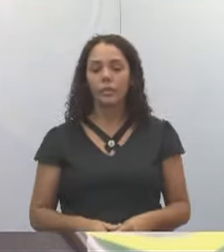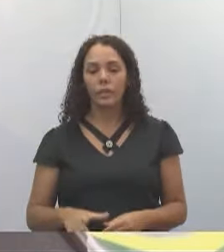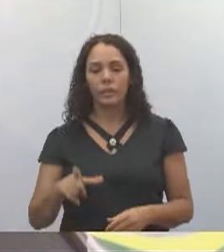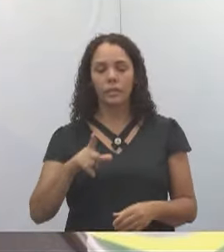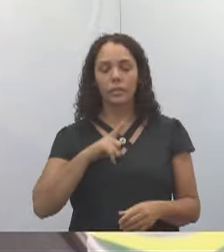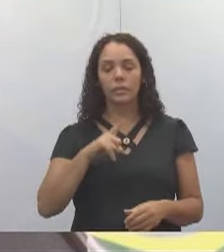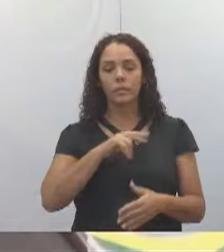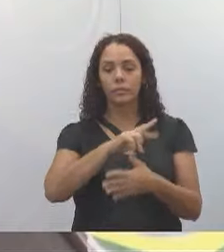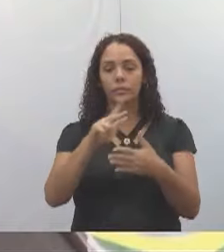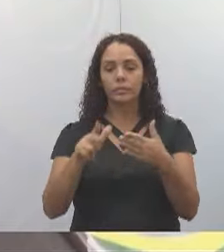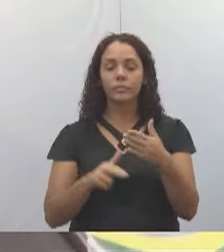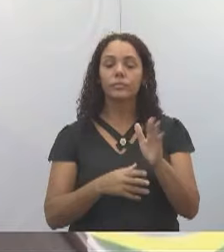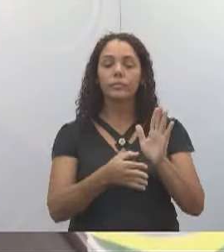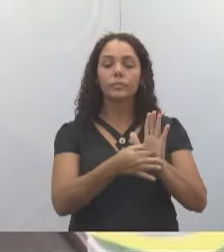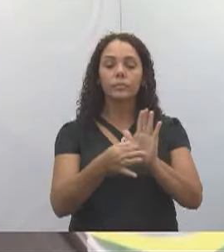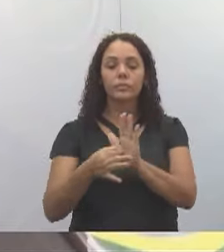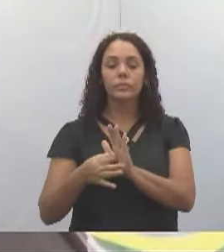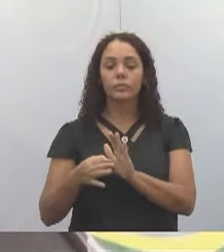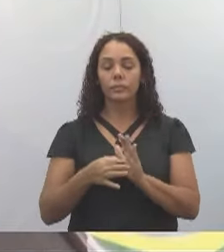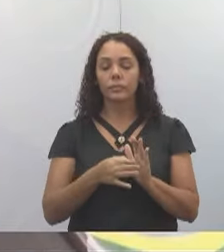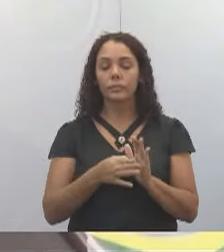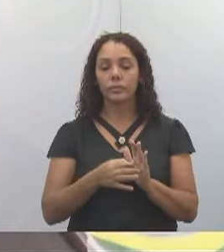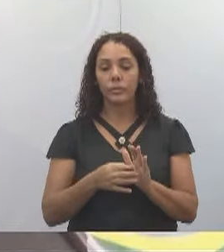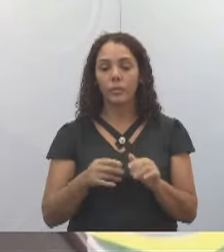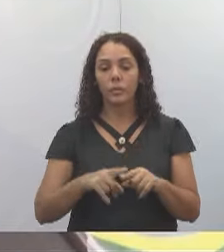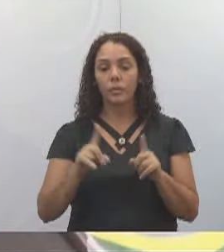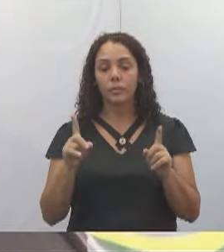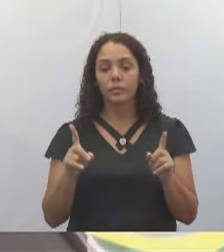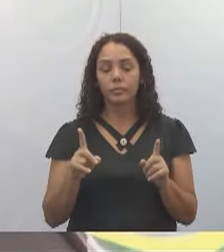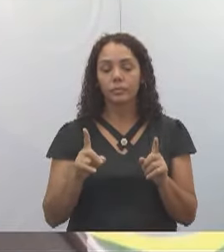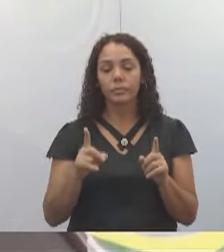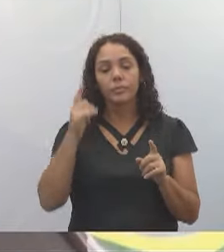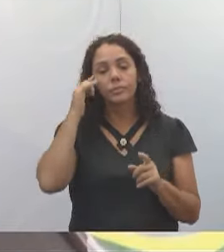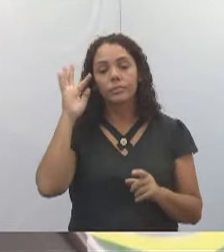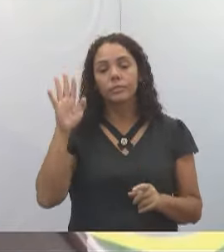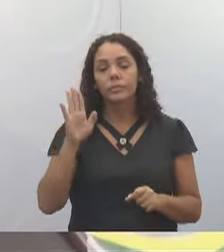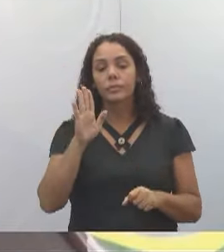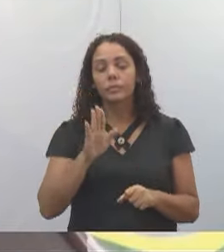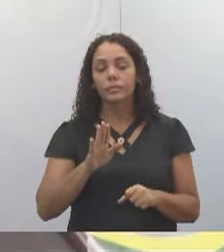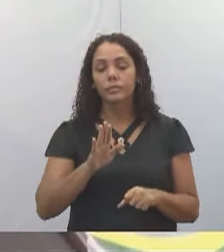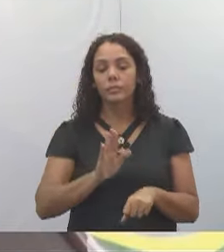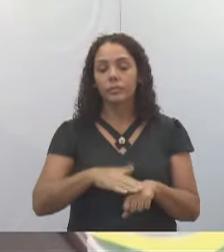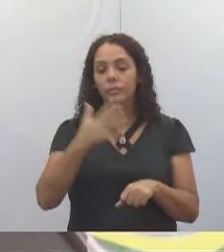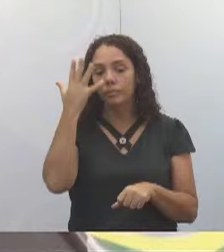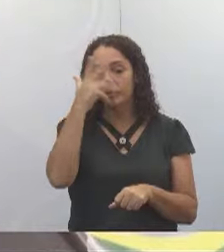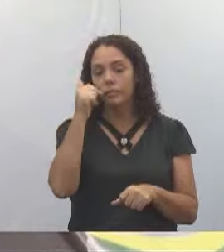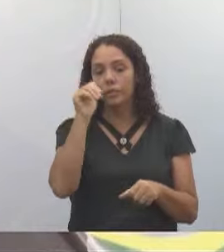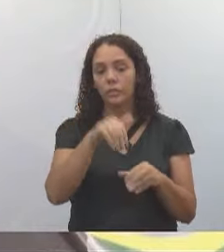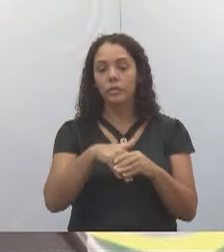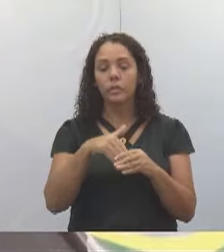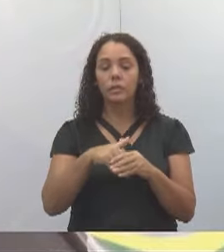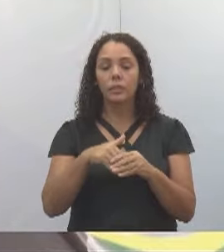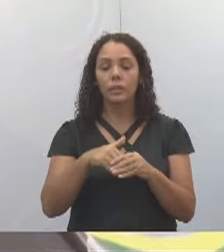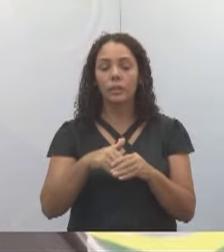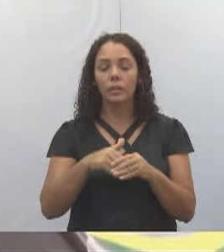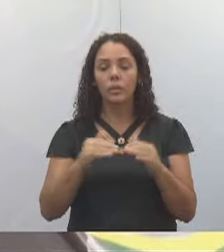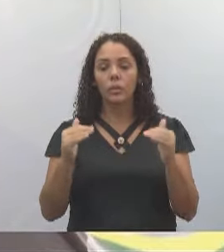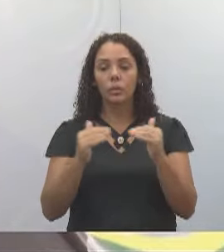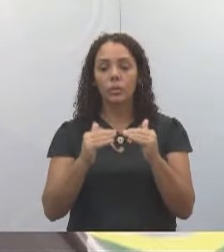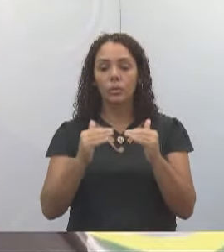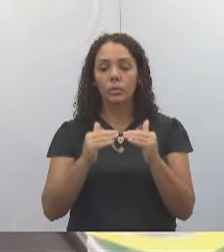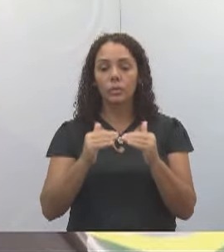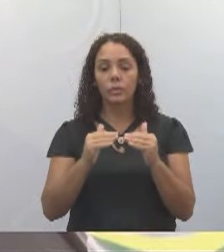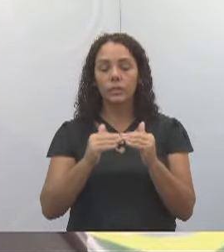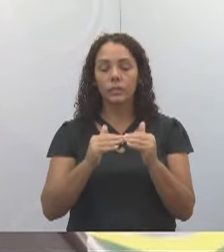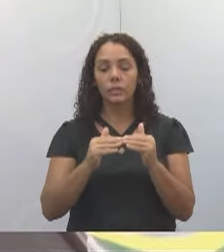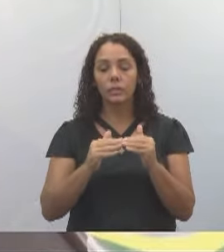pela abstenção. Mas acha que é mais bonito, então, votar a favor de uma causa numa hora